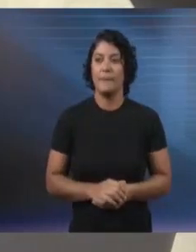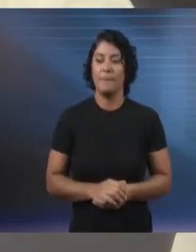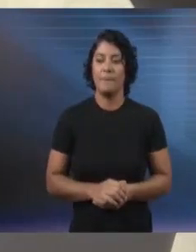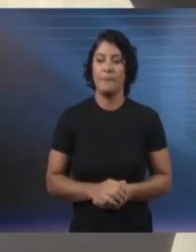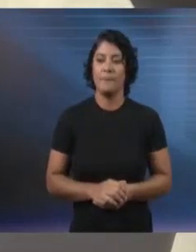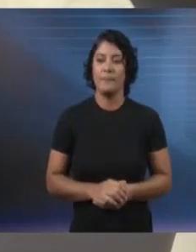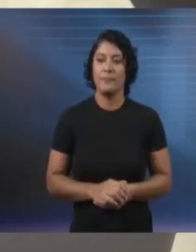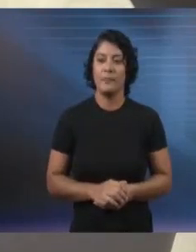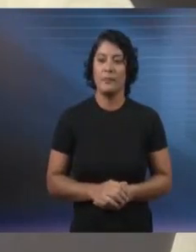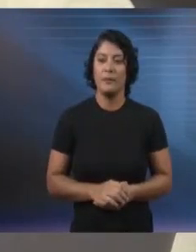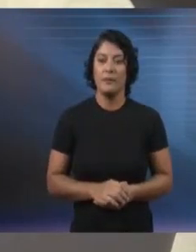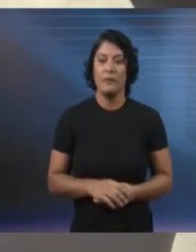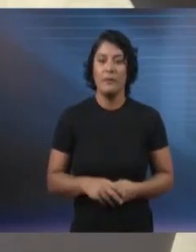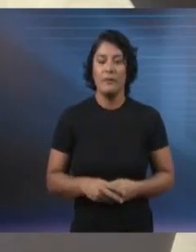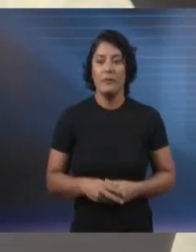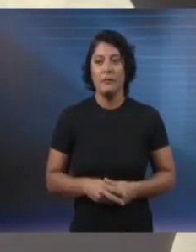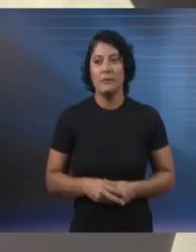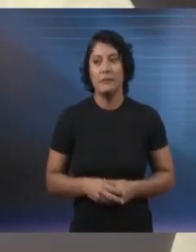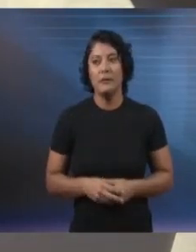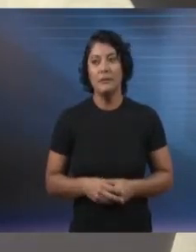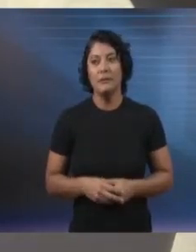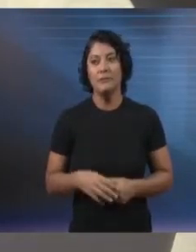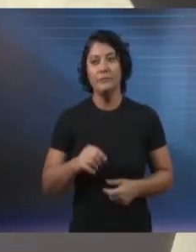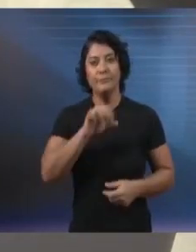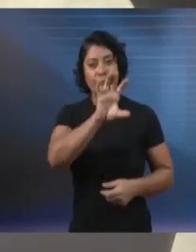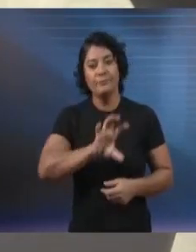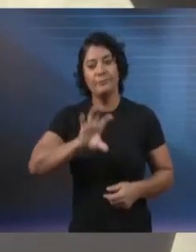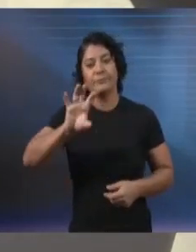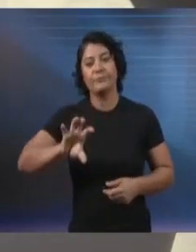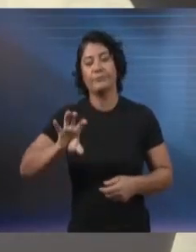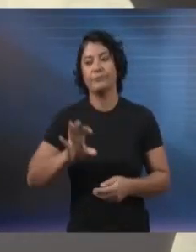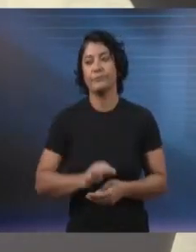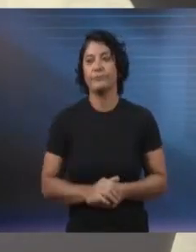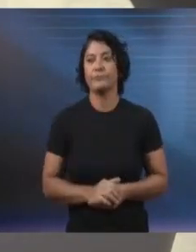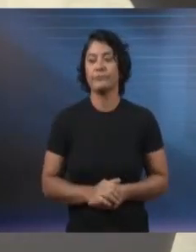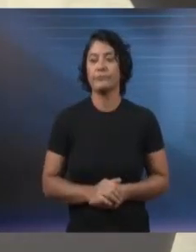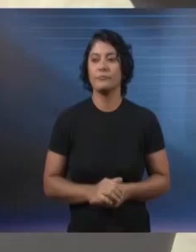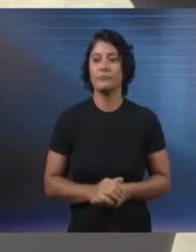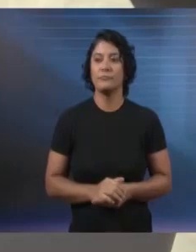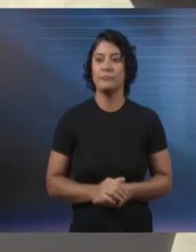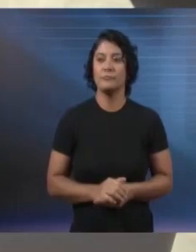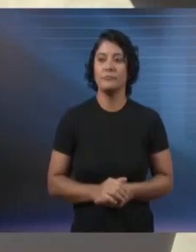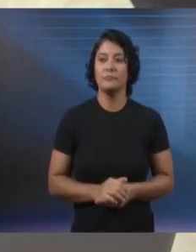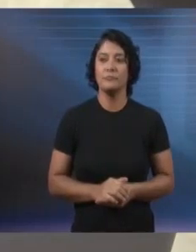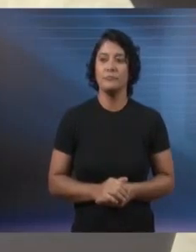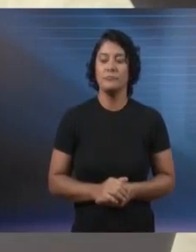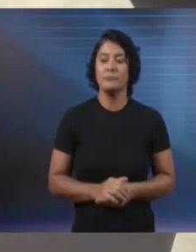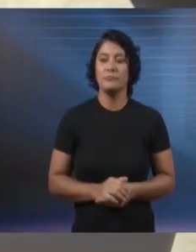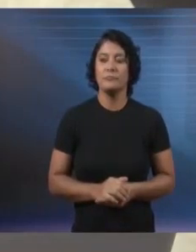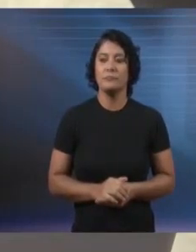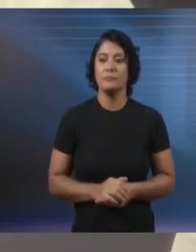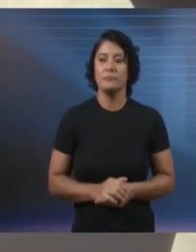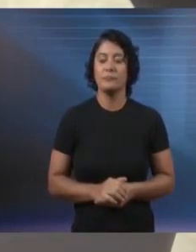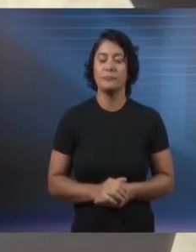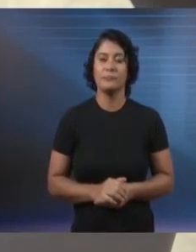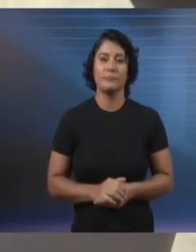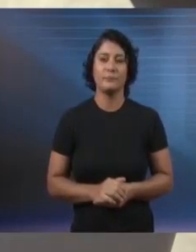porta de urgência e emergência na região metropolitana do Rio Grande do Norte, na nossa